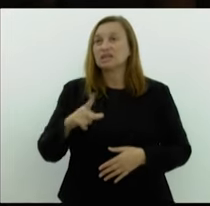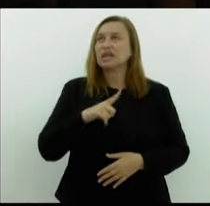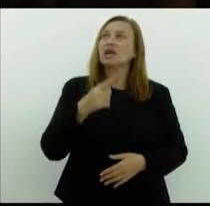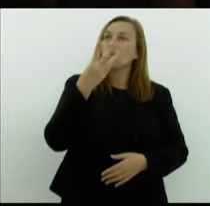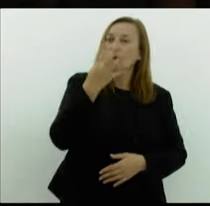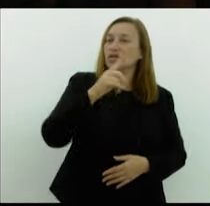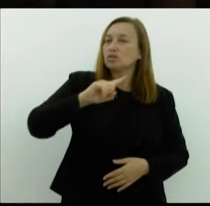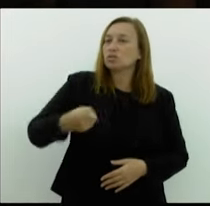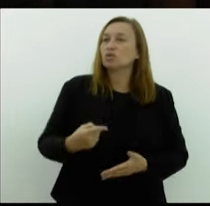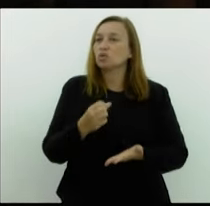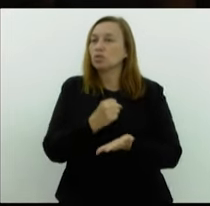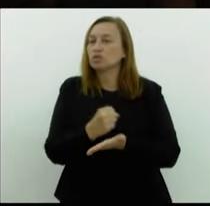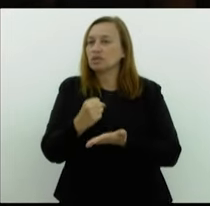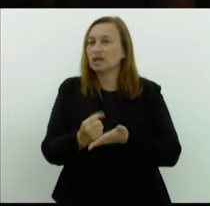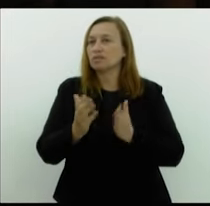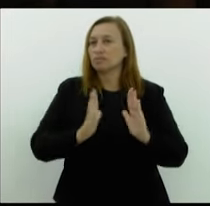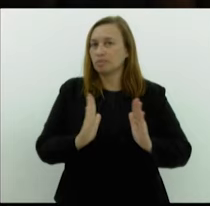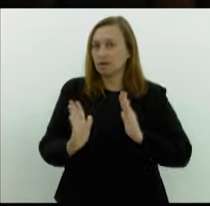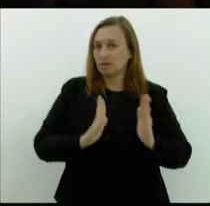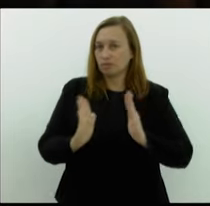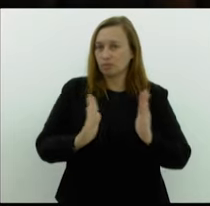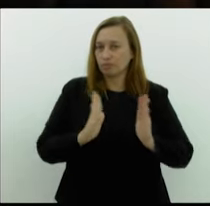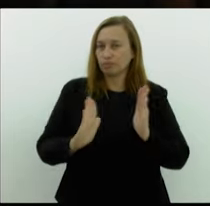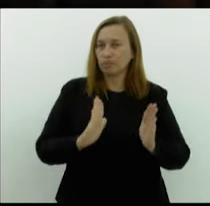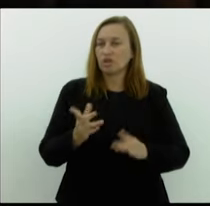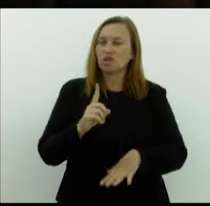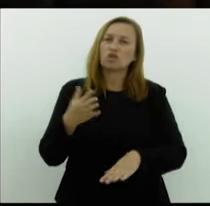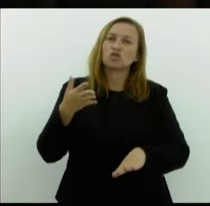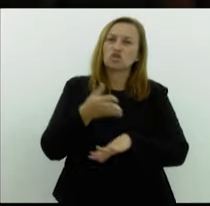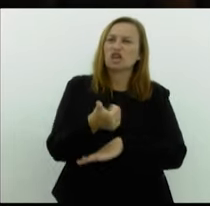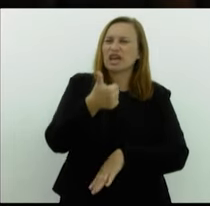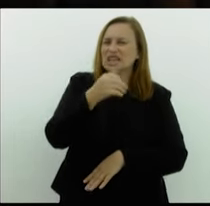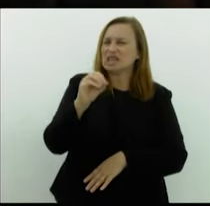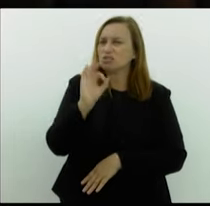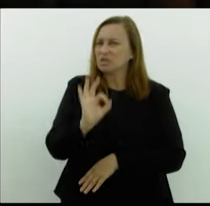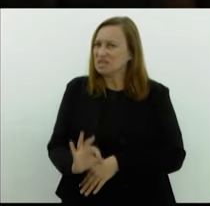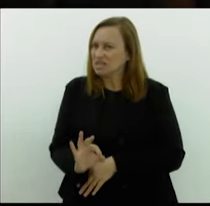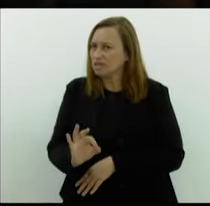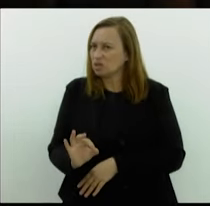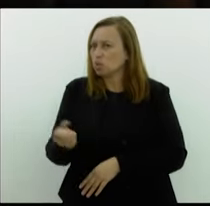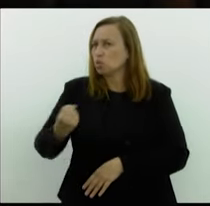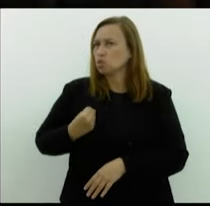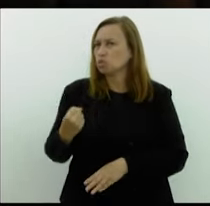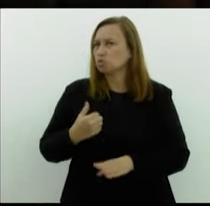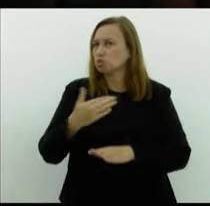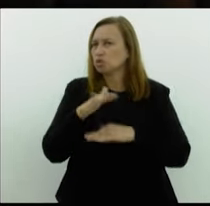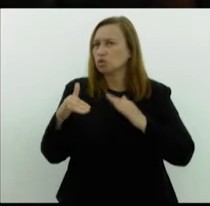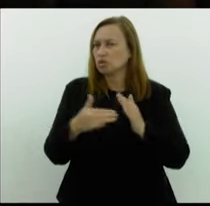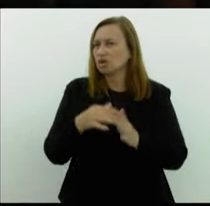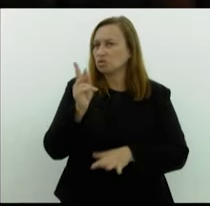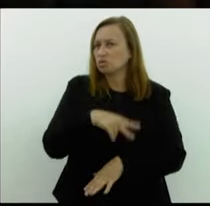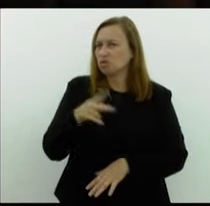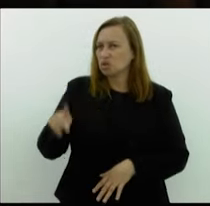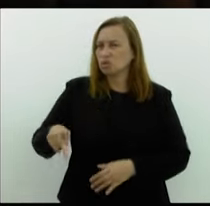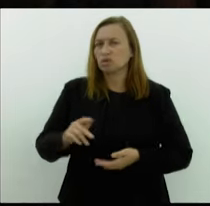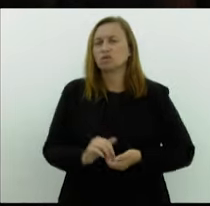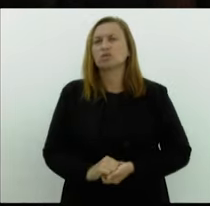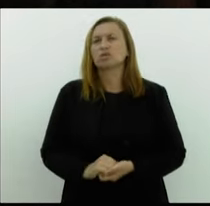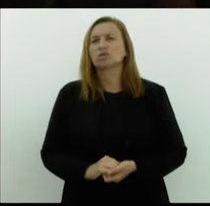4 mil contratos temporários. Isso não chega a 10% do número total de professores efetivos.